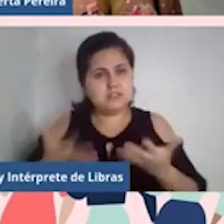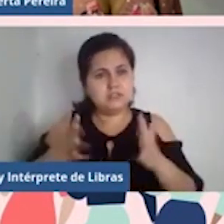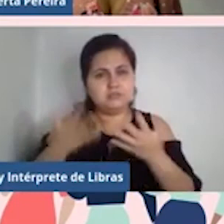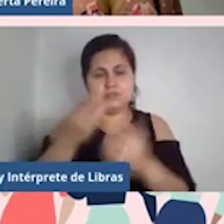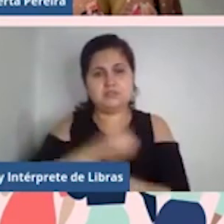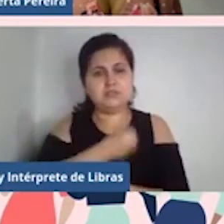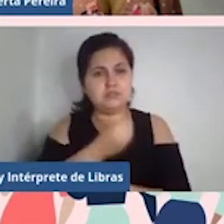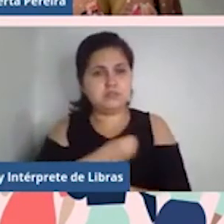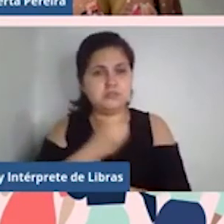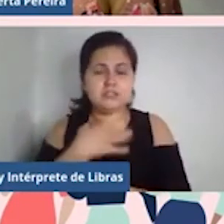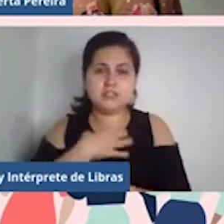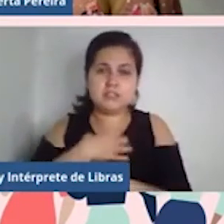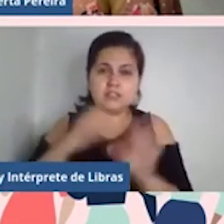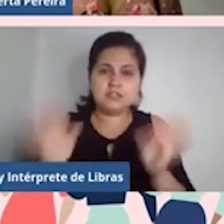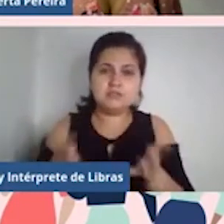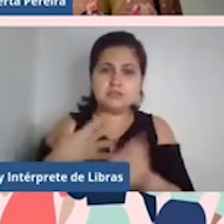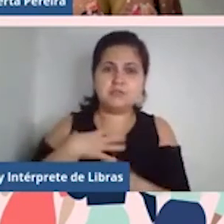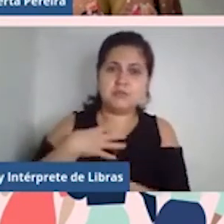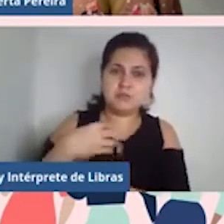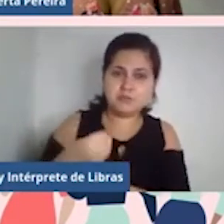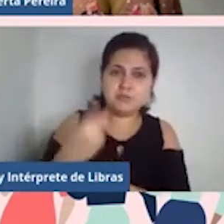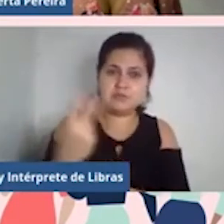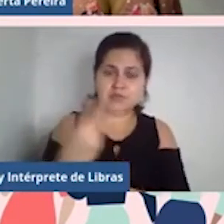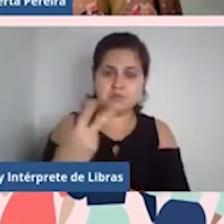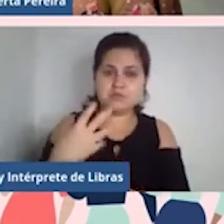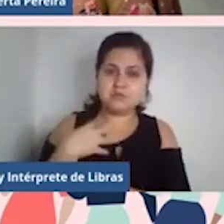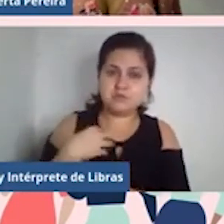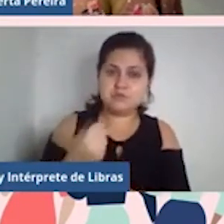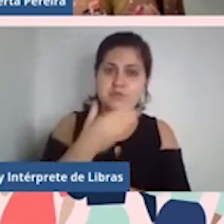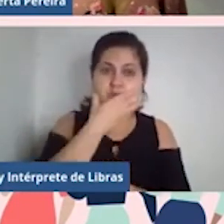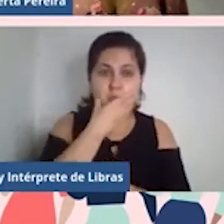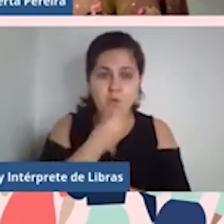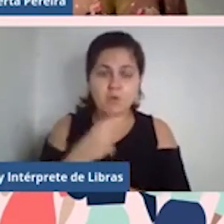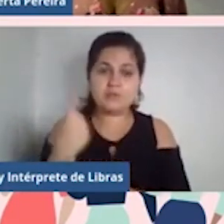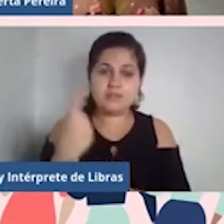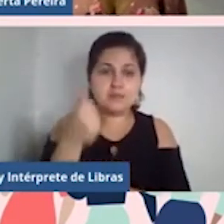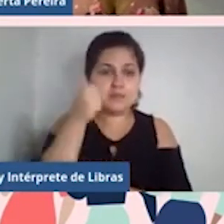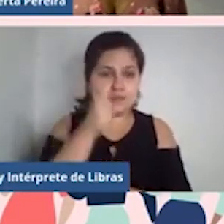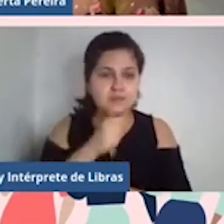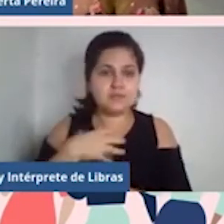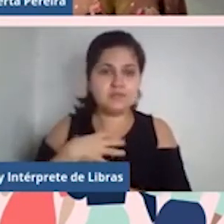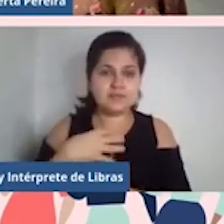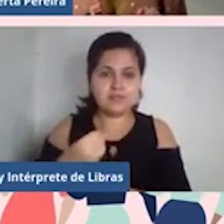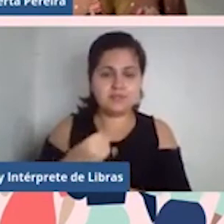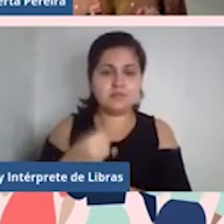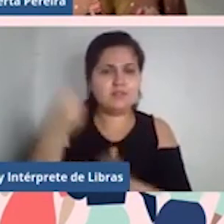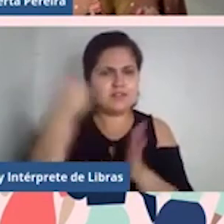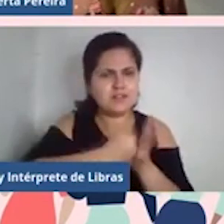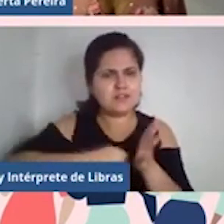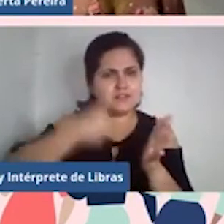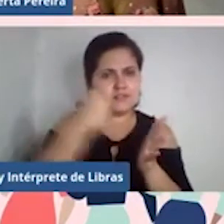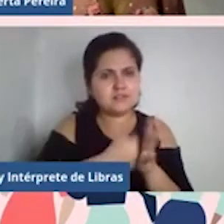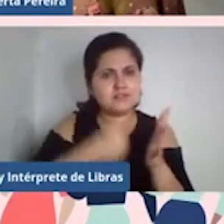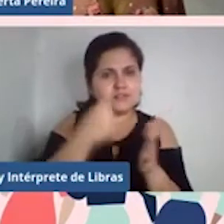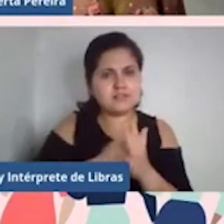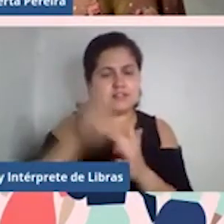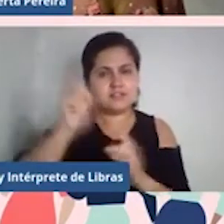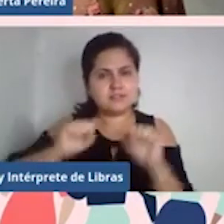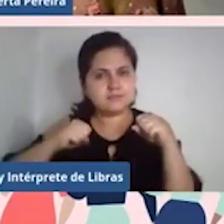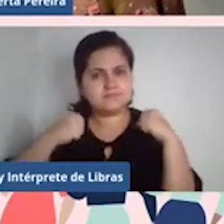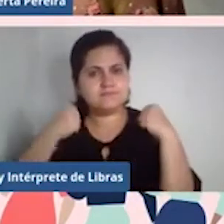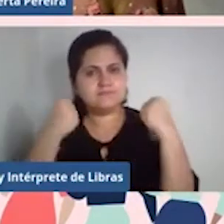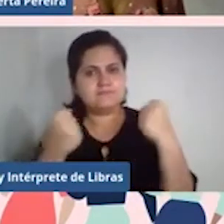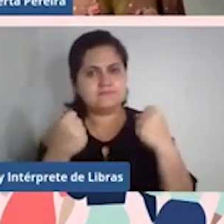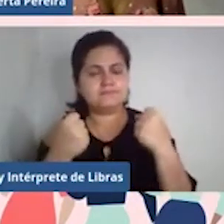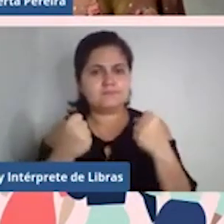E eu inspiro meu filho, meus 2 filhos, homens, e a minha filha mulher, a lutarem, a serem guerreiros, a